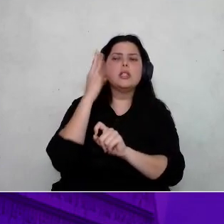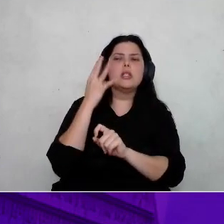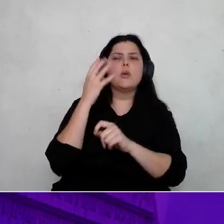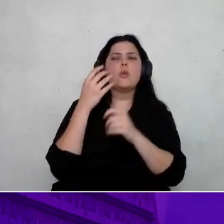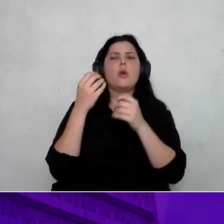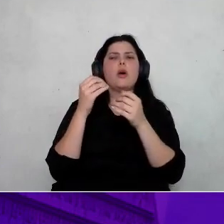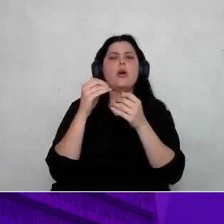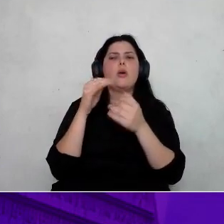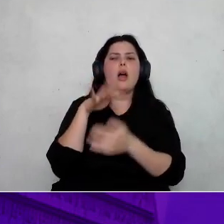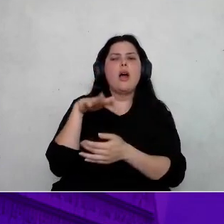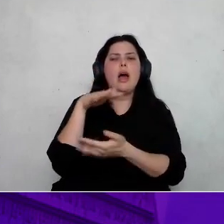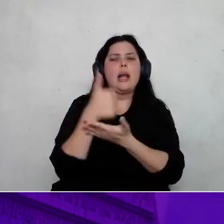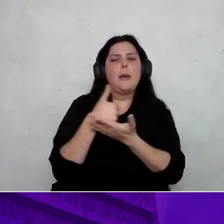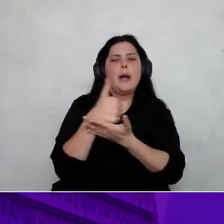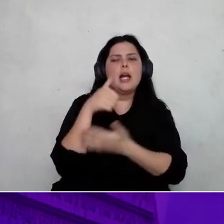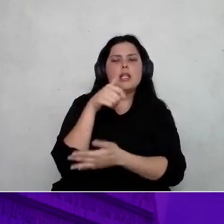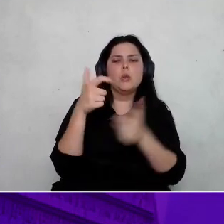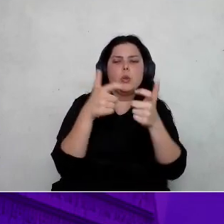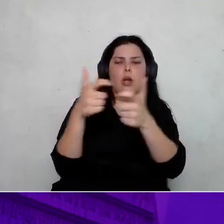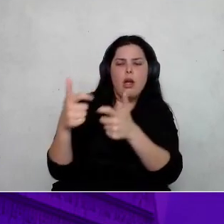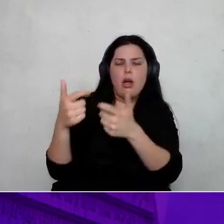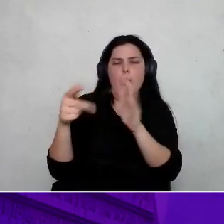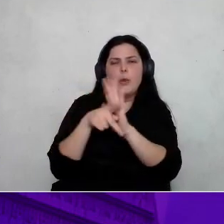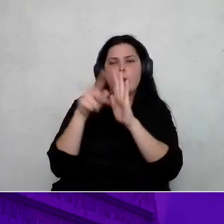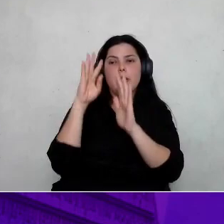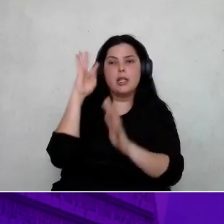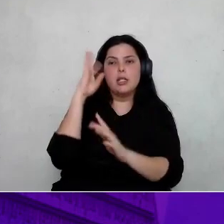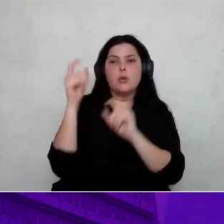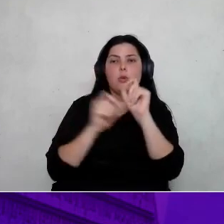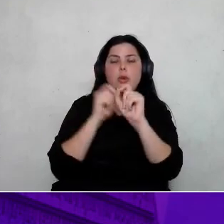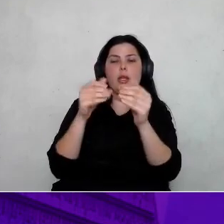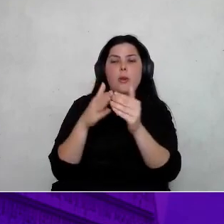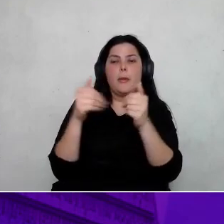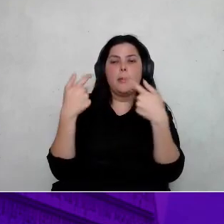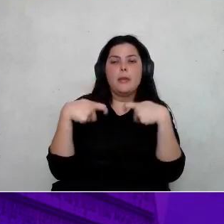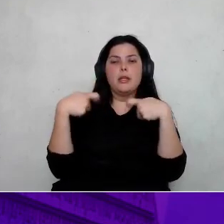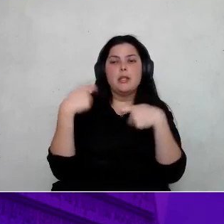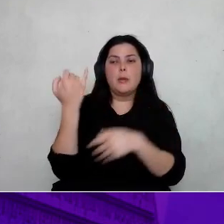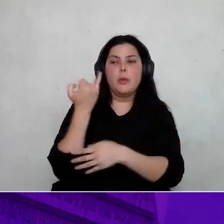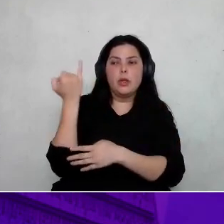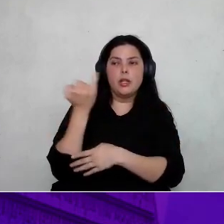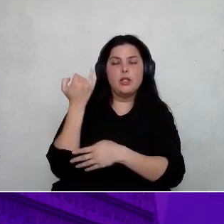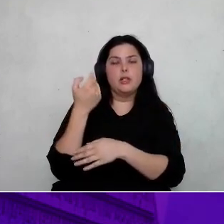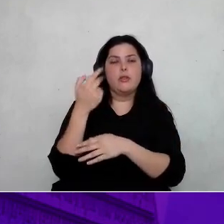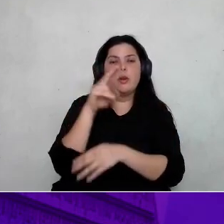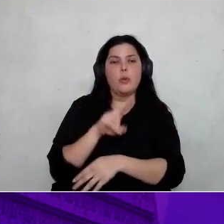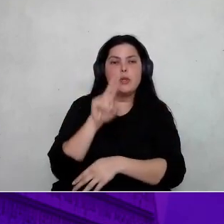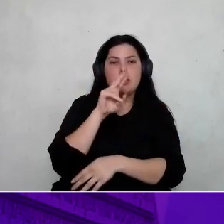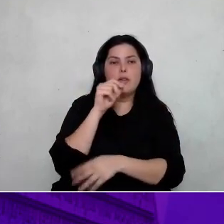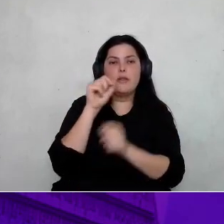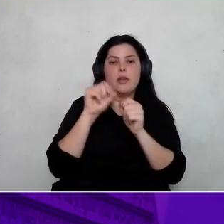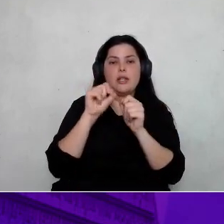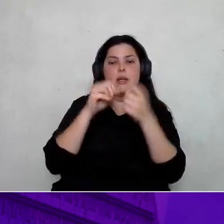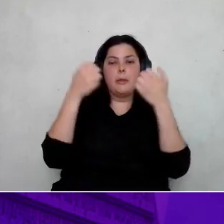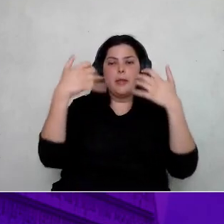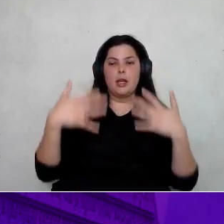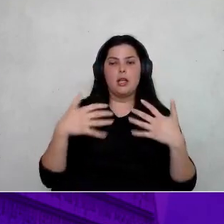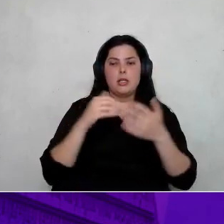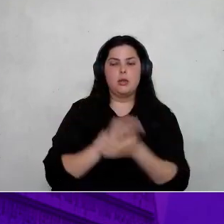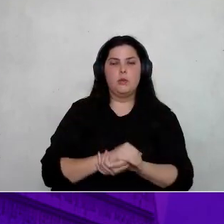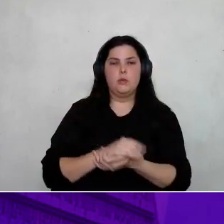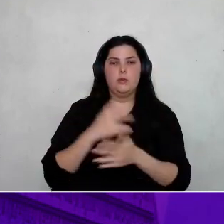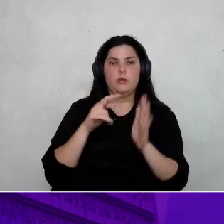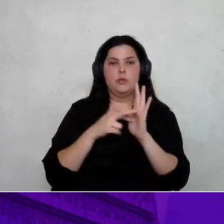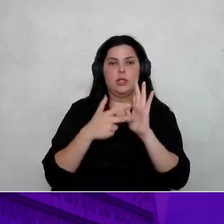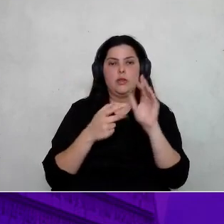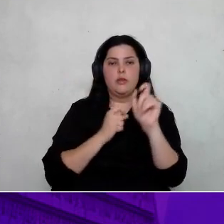qual o ambiente dela e qual é o requisito significativo que vai ser usado para fazer a mensuração, ou seja, o quanto